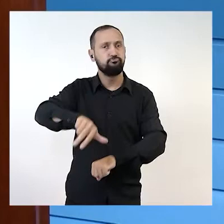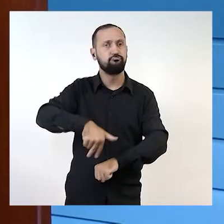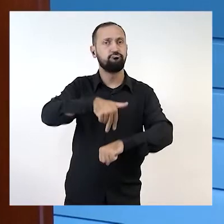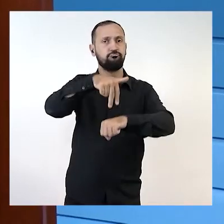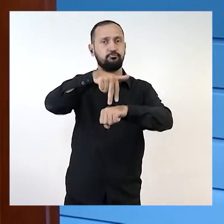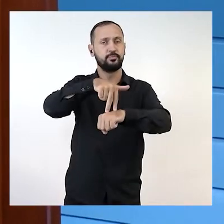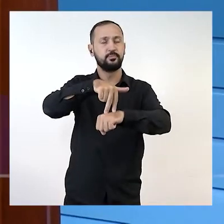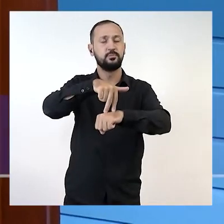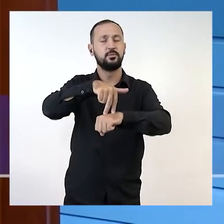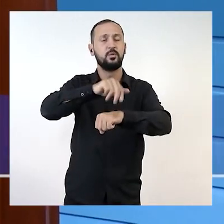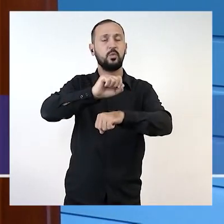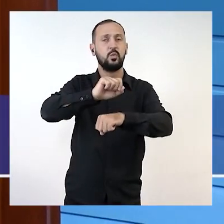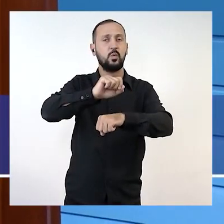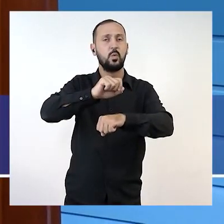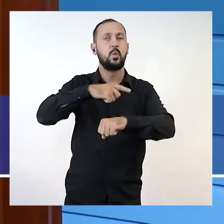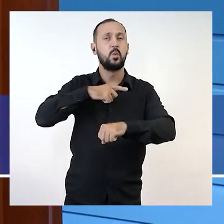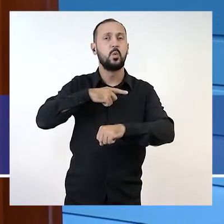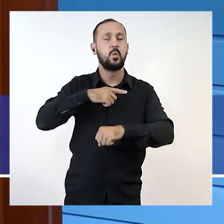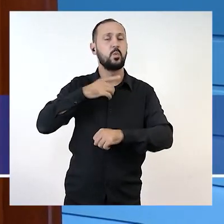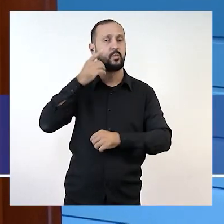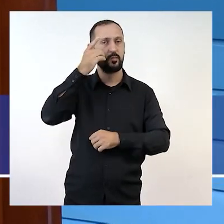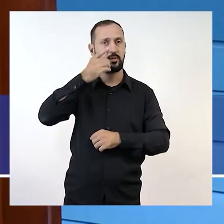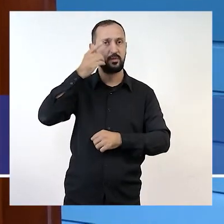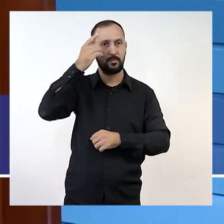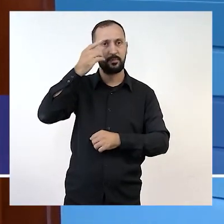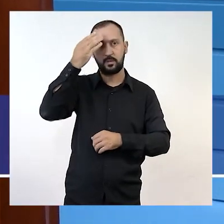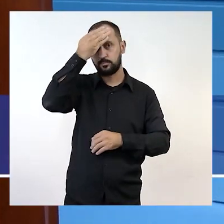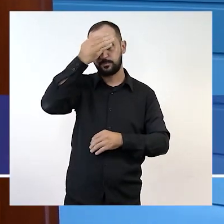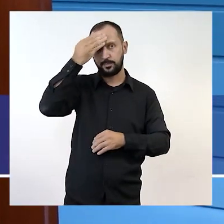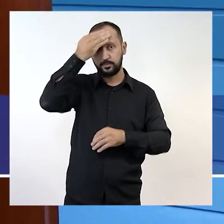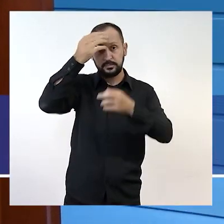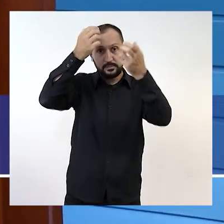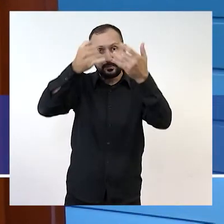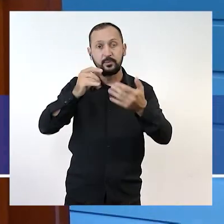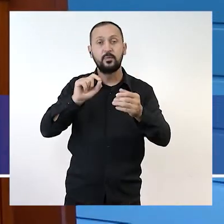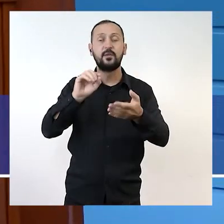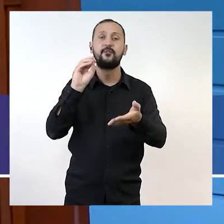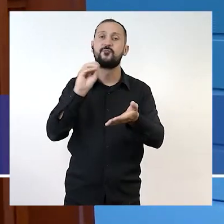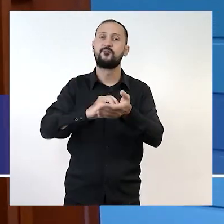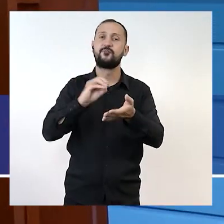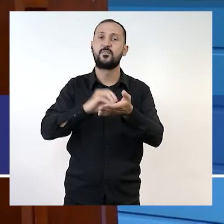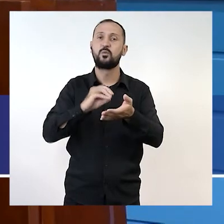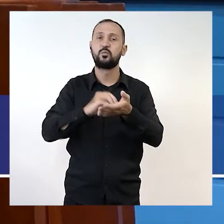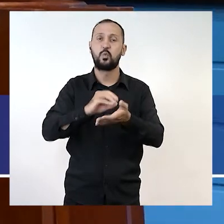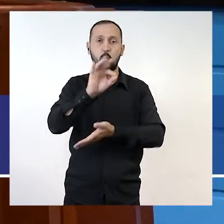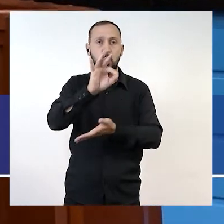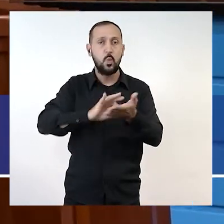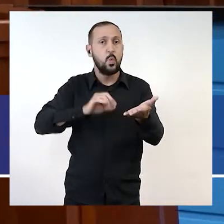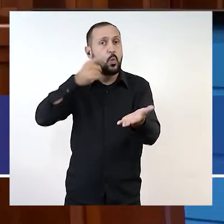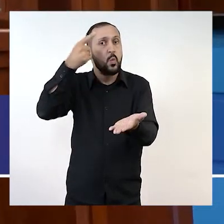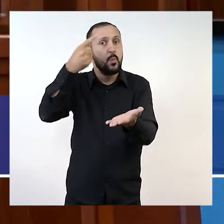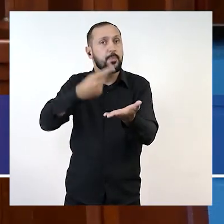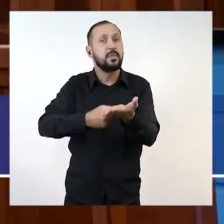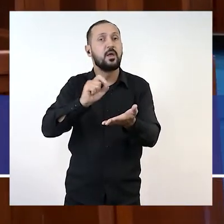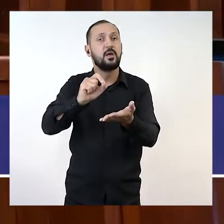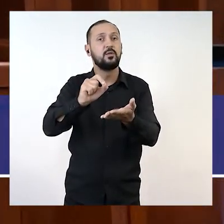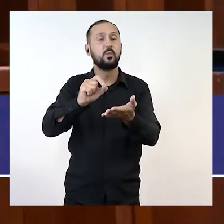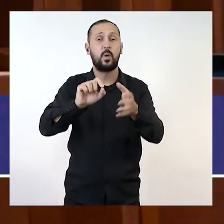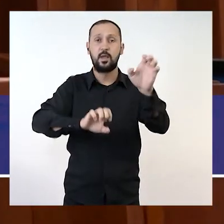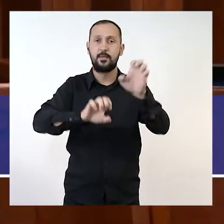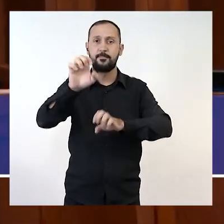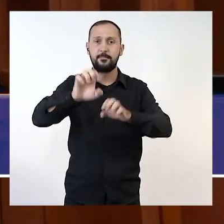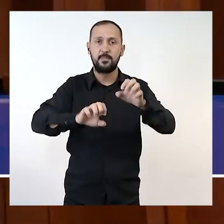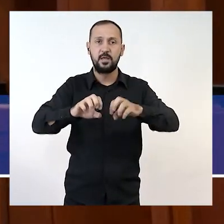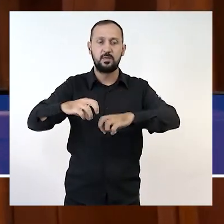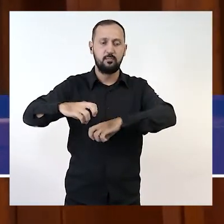processo. Também na tribuna, o deputado Barbosinha, do DEM, alertou sobre a falta do cumprimento do contrato